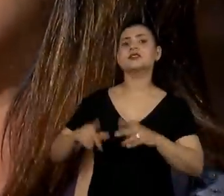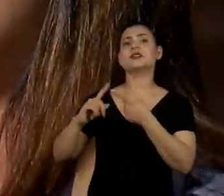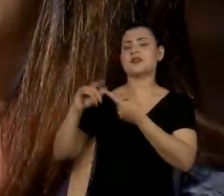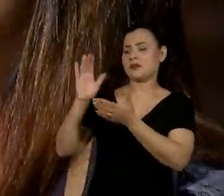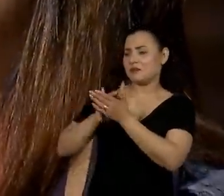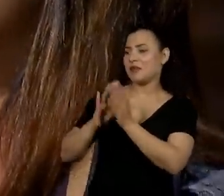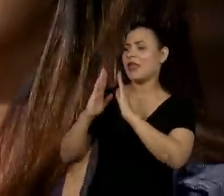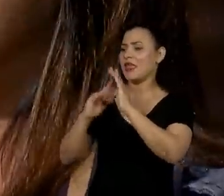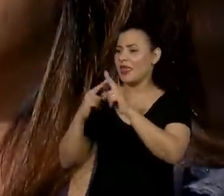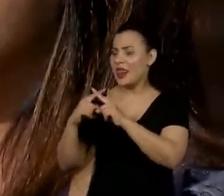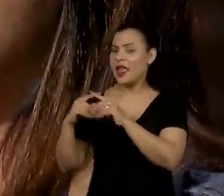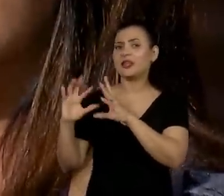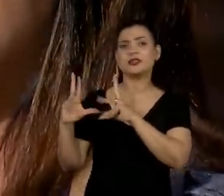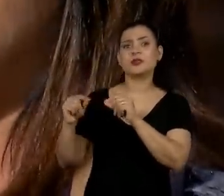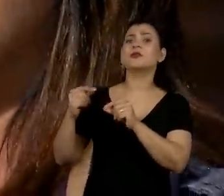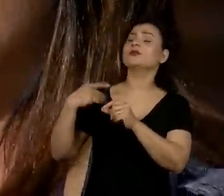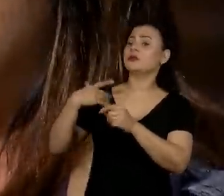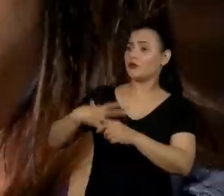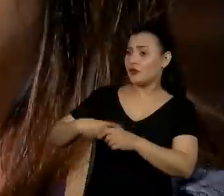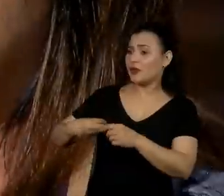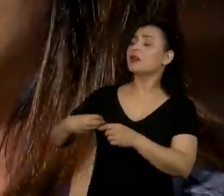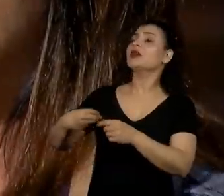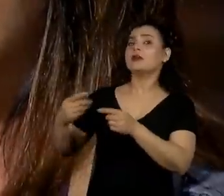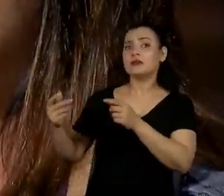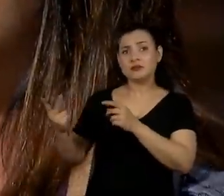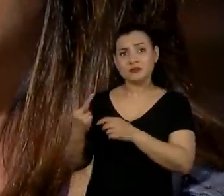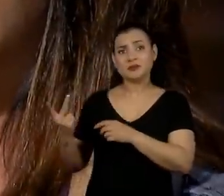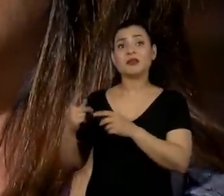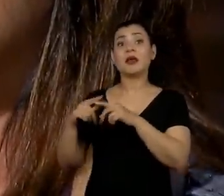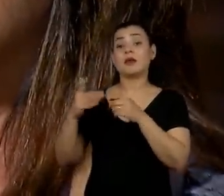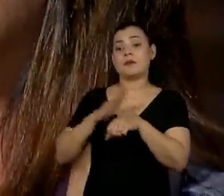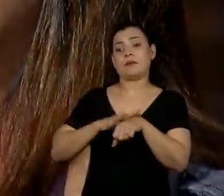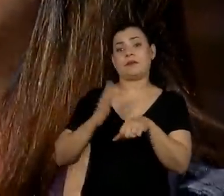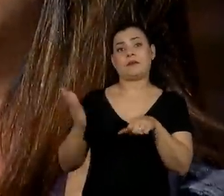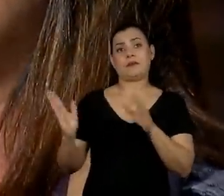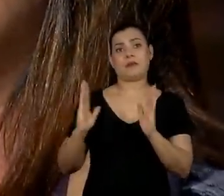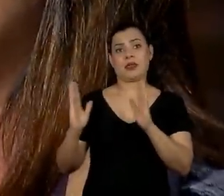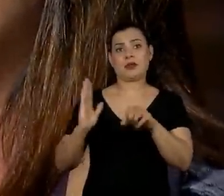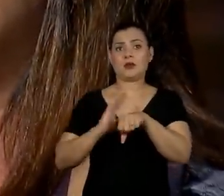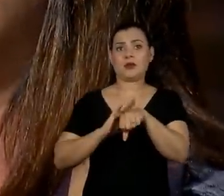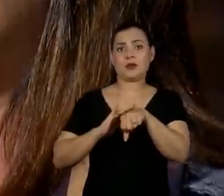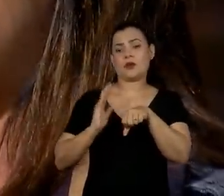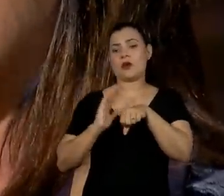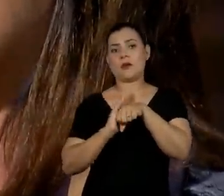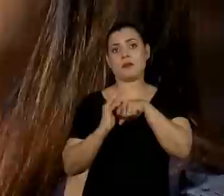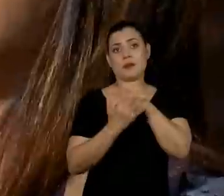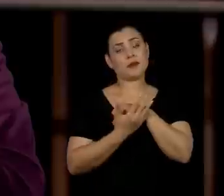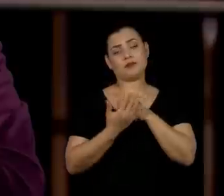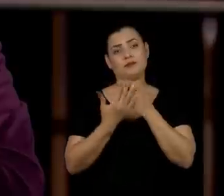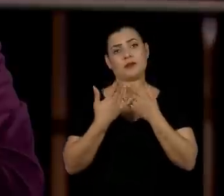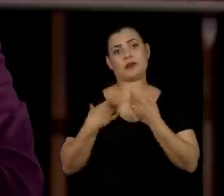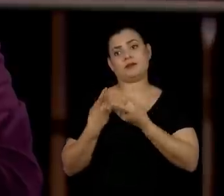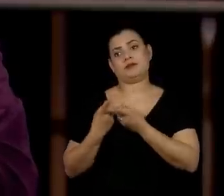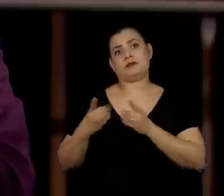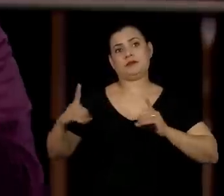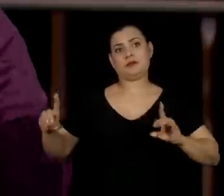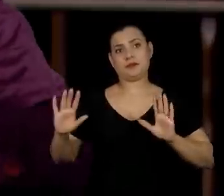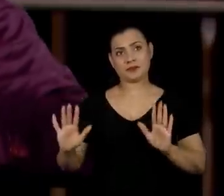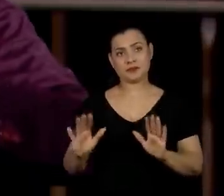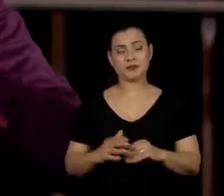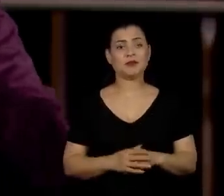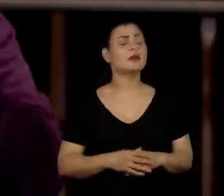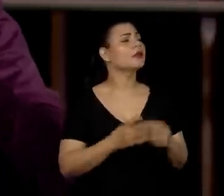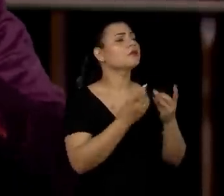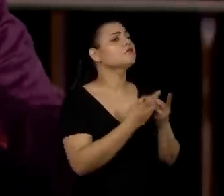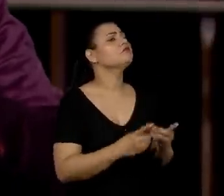Dois Filhos e tal e a gente se separou na pandemia né na pandemia a gente resolveu preparar e